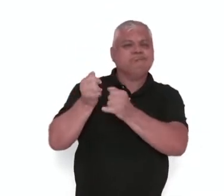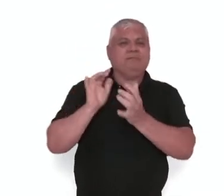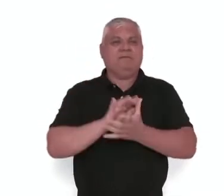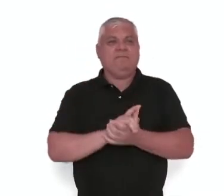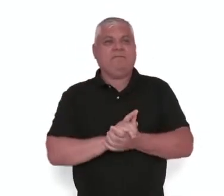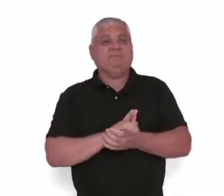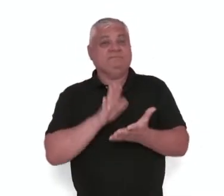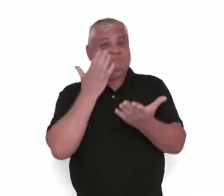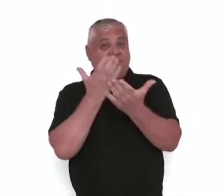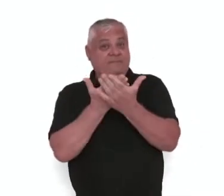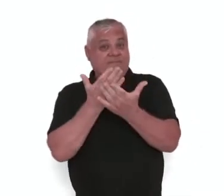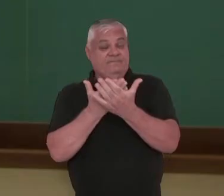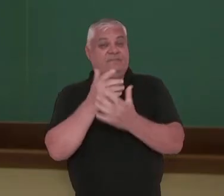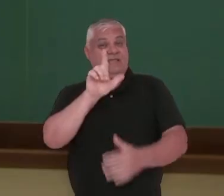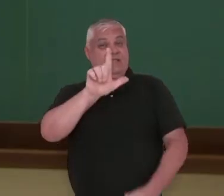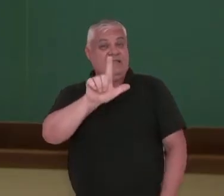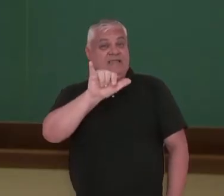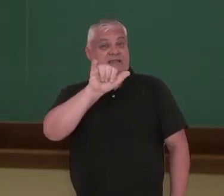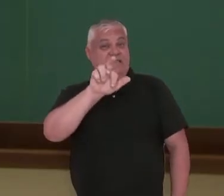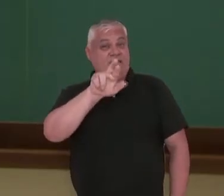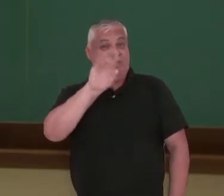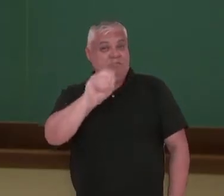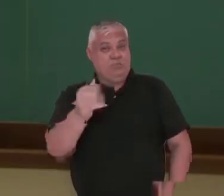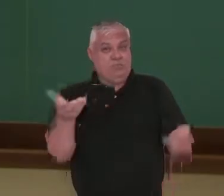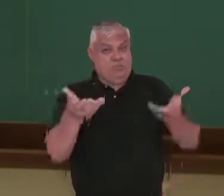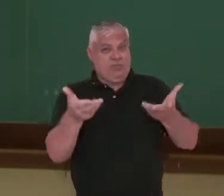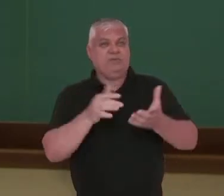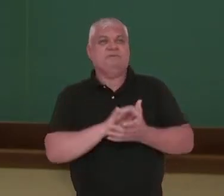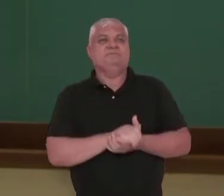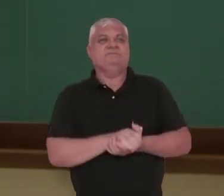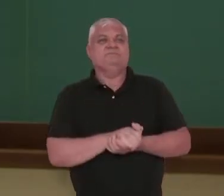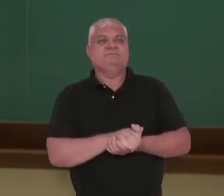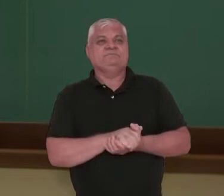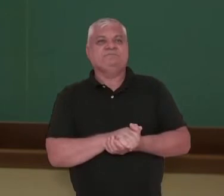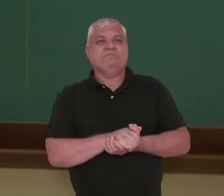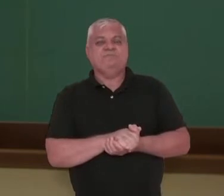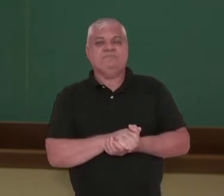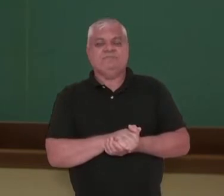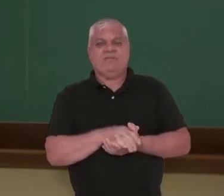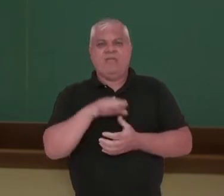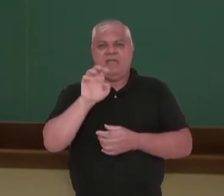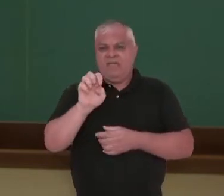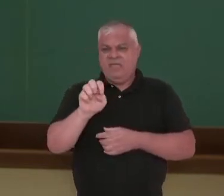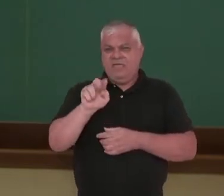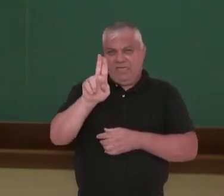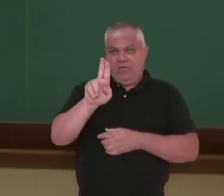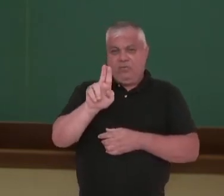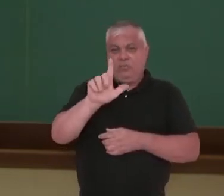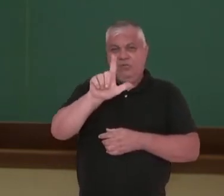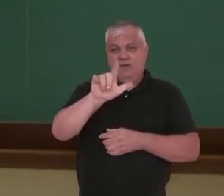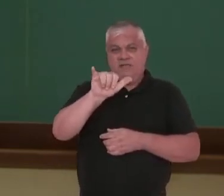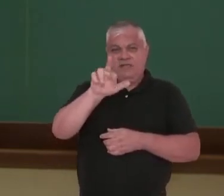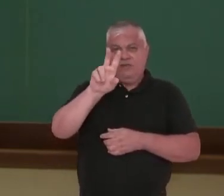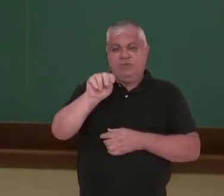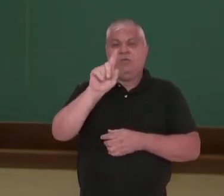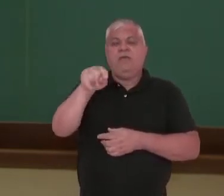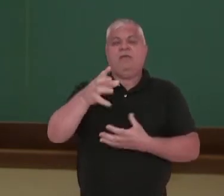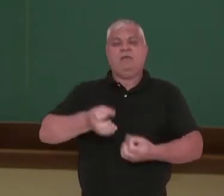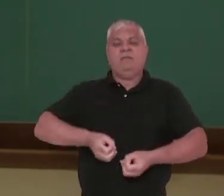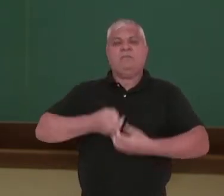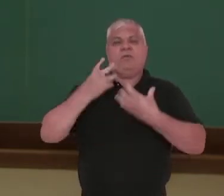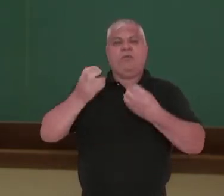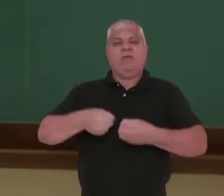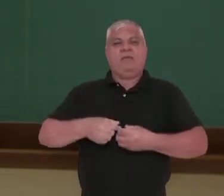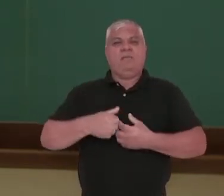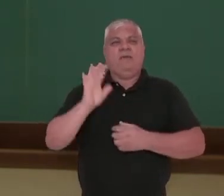Estudaremos o gênero lírico. Eu lírico é o nome que se dá à voz de um poema. E